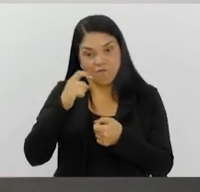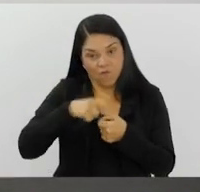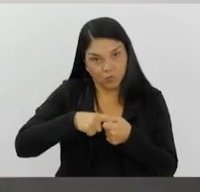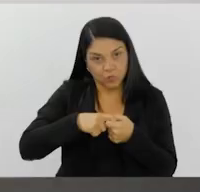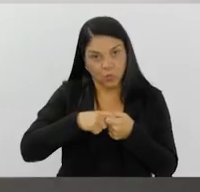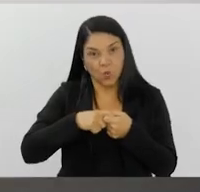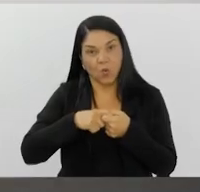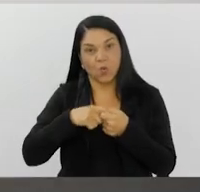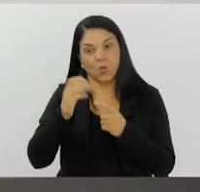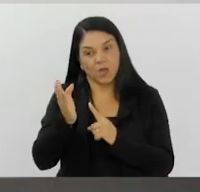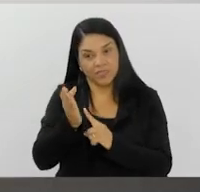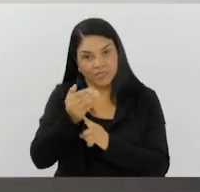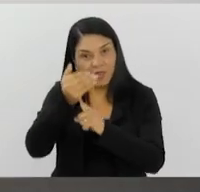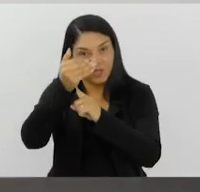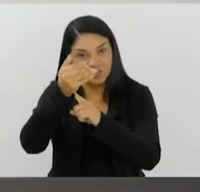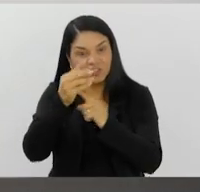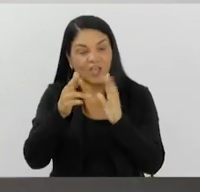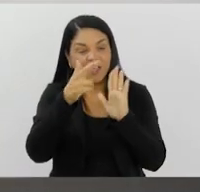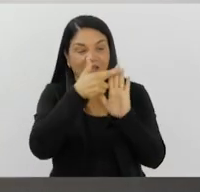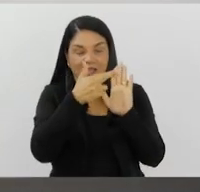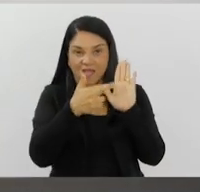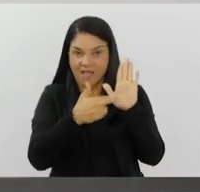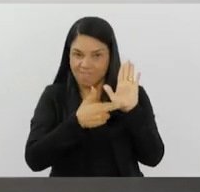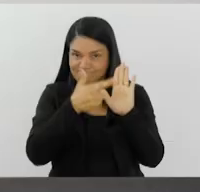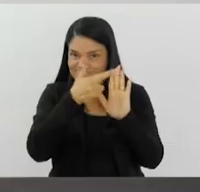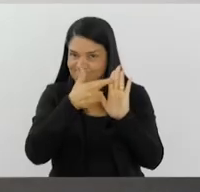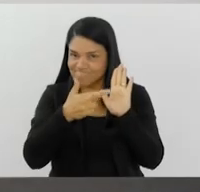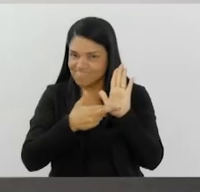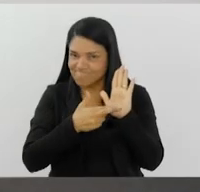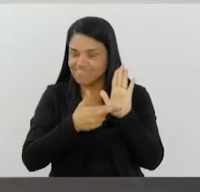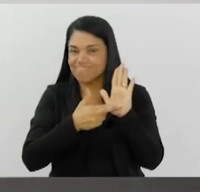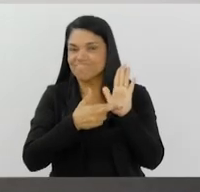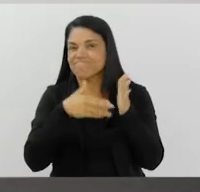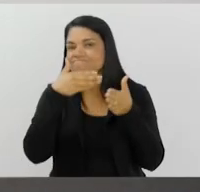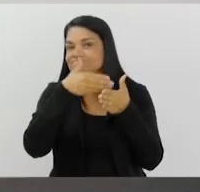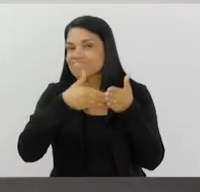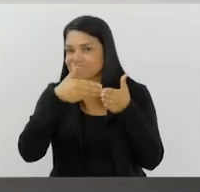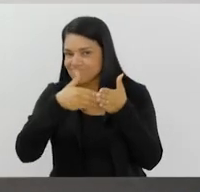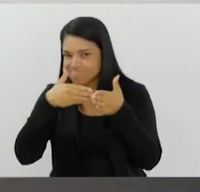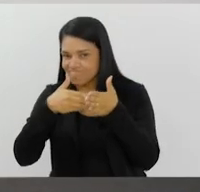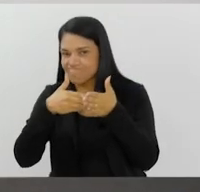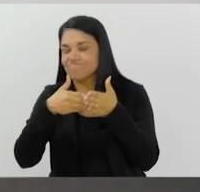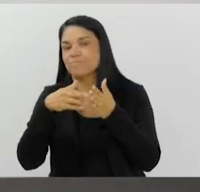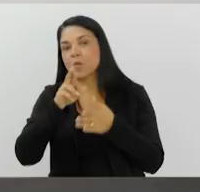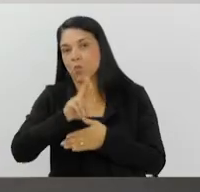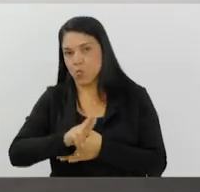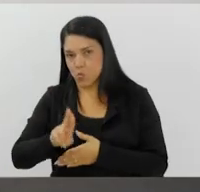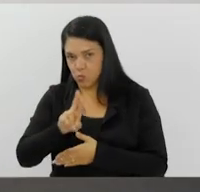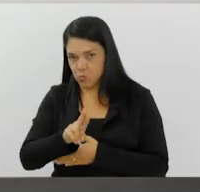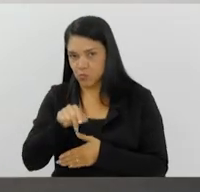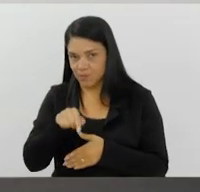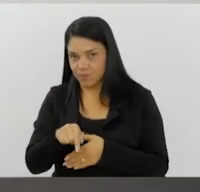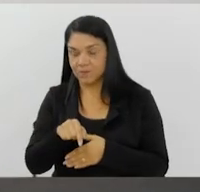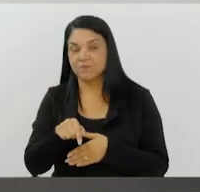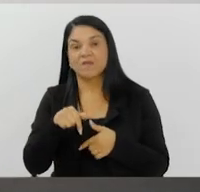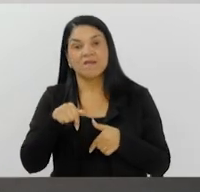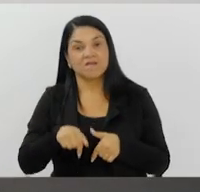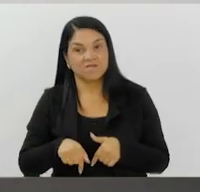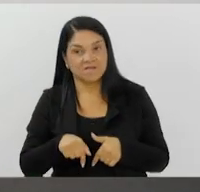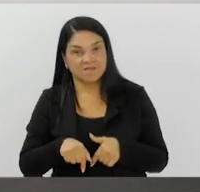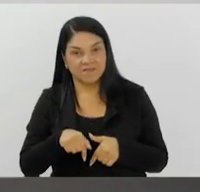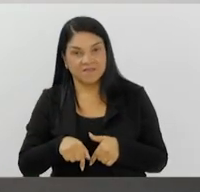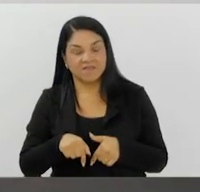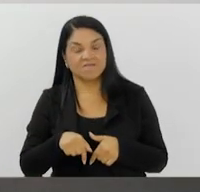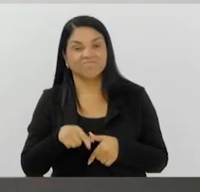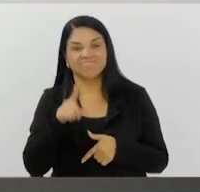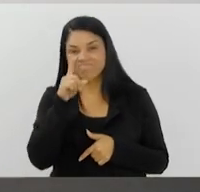regulação muito mais pesada e muito mais restrita né para sua utilização o que aqui né os